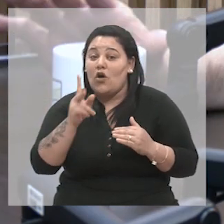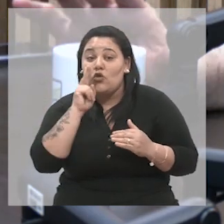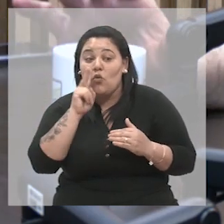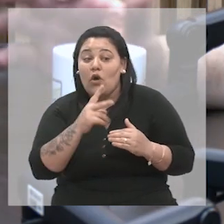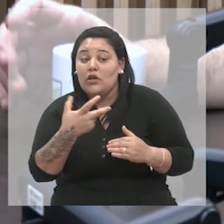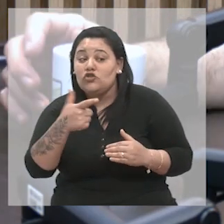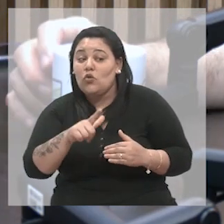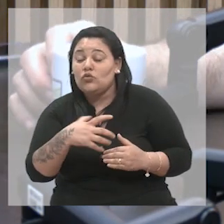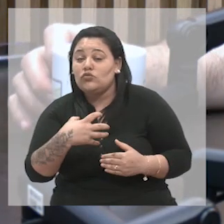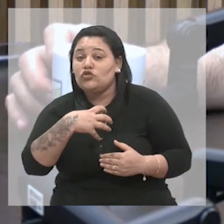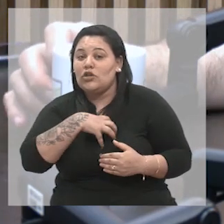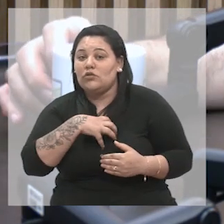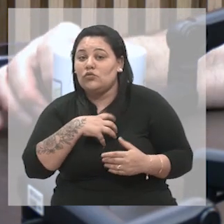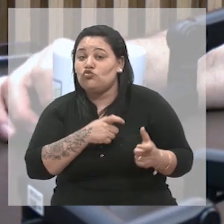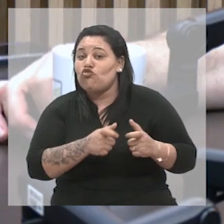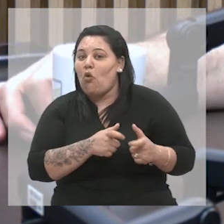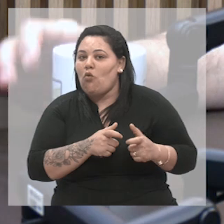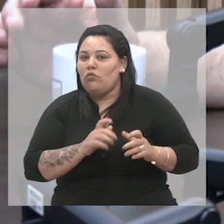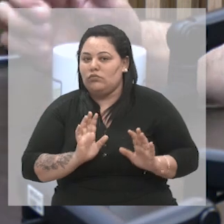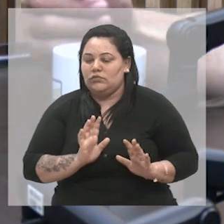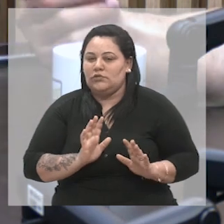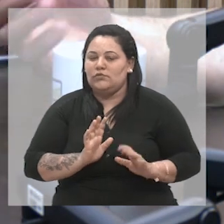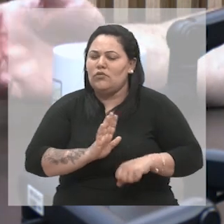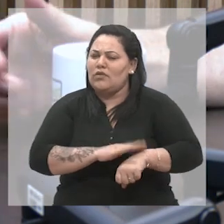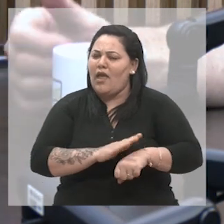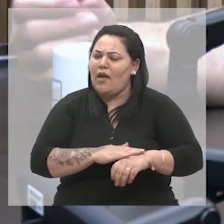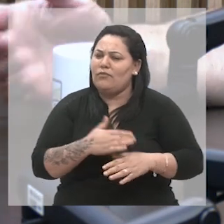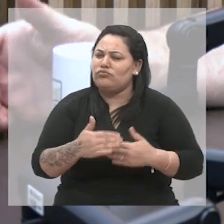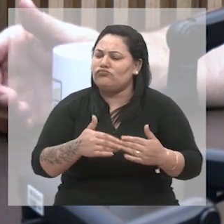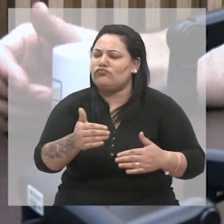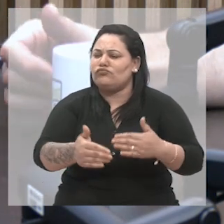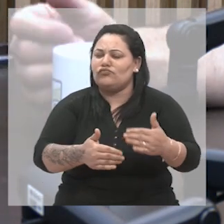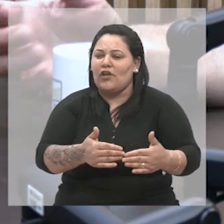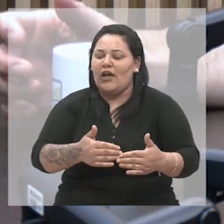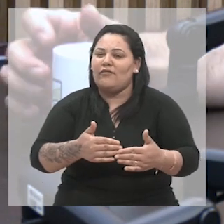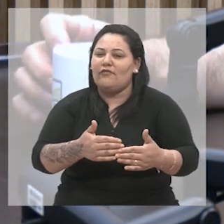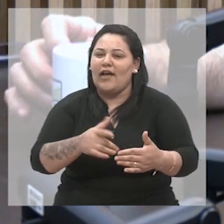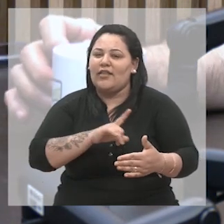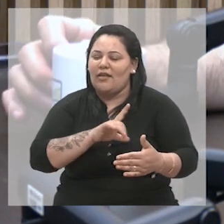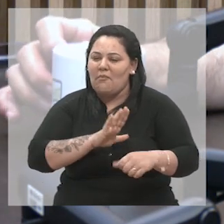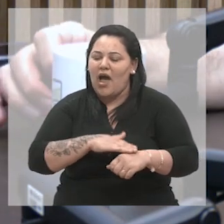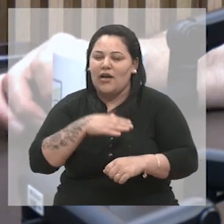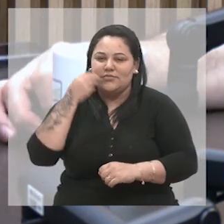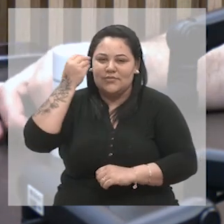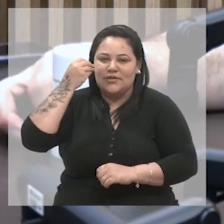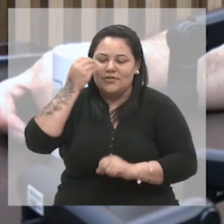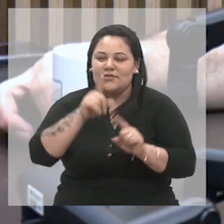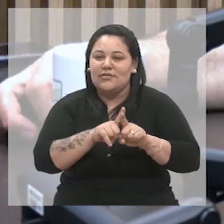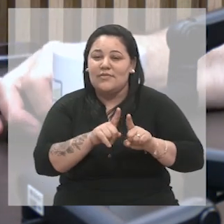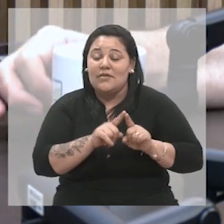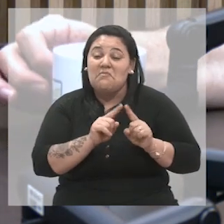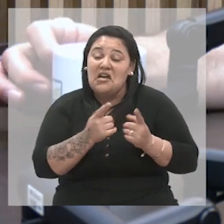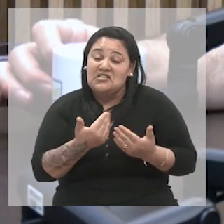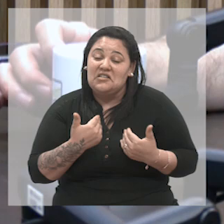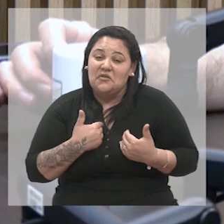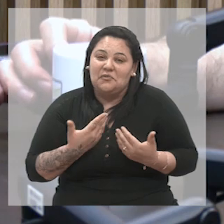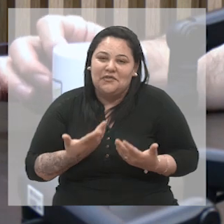o jogo com outros olhos, né? Então, com o tempo, passar do tempo, a gente vai adquirindo essa experiência, né?